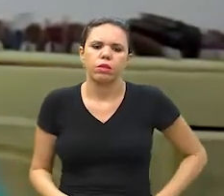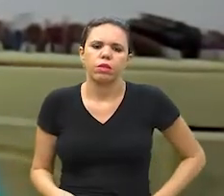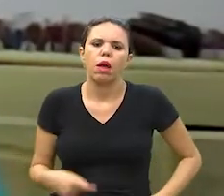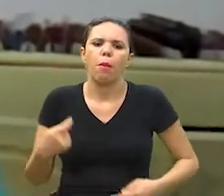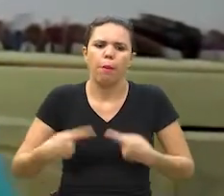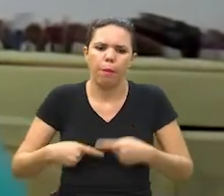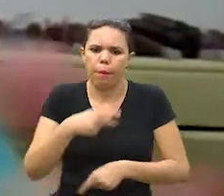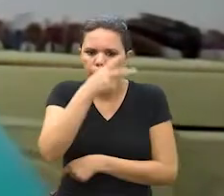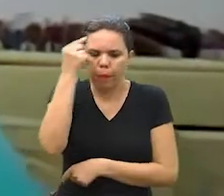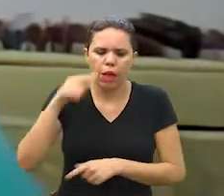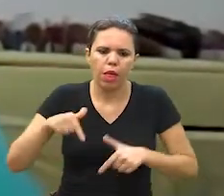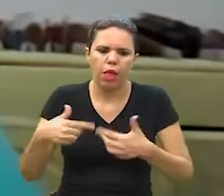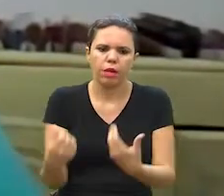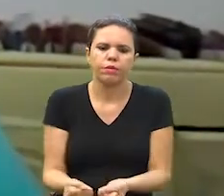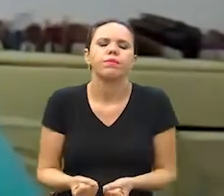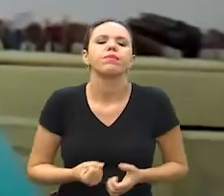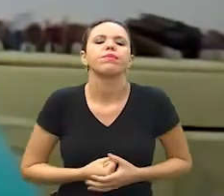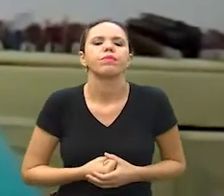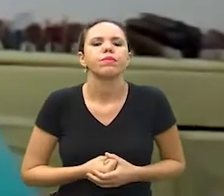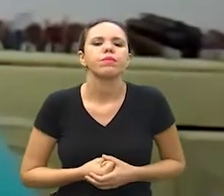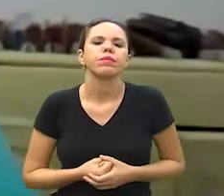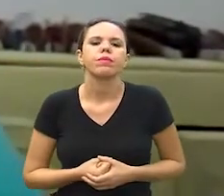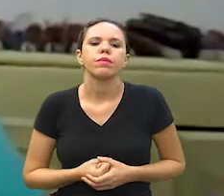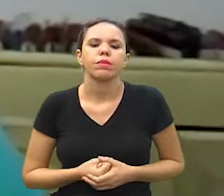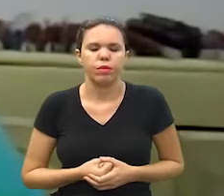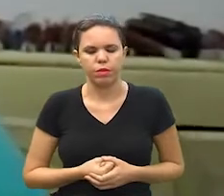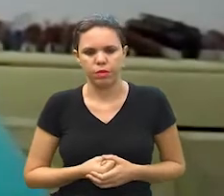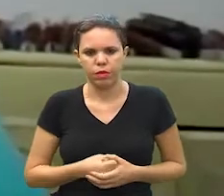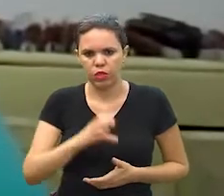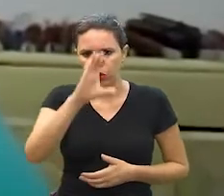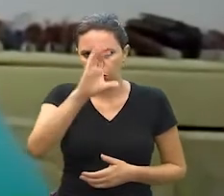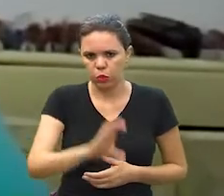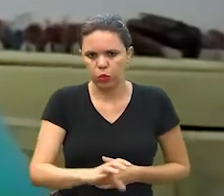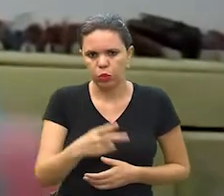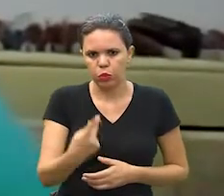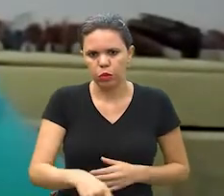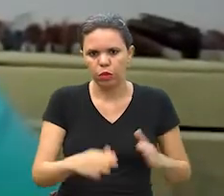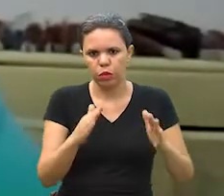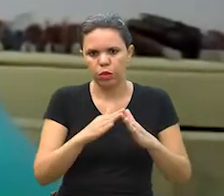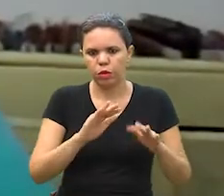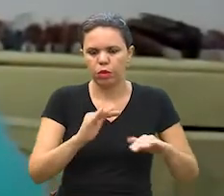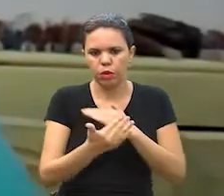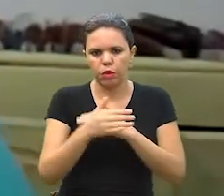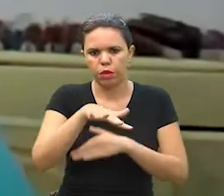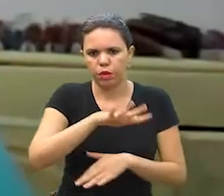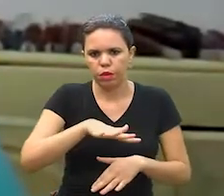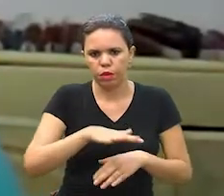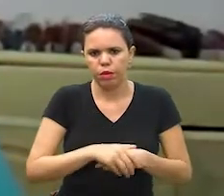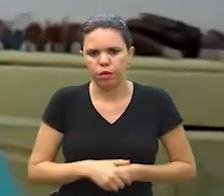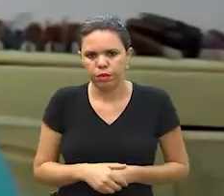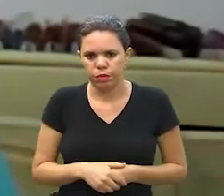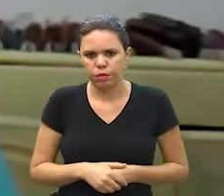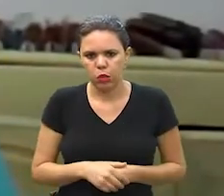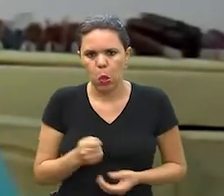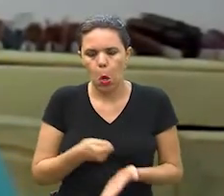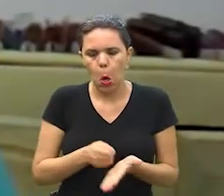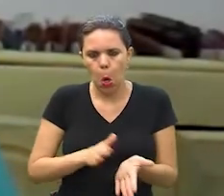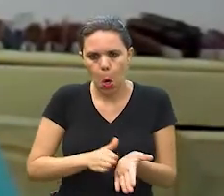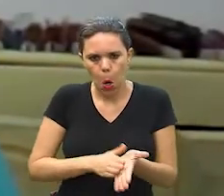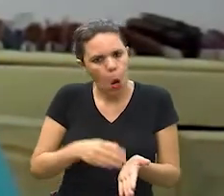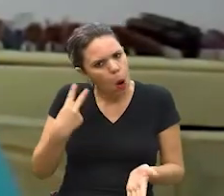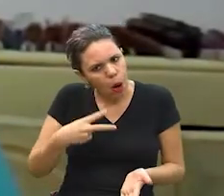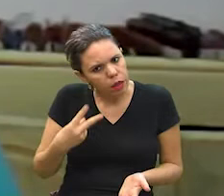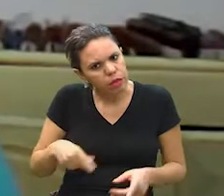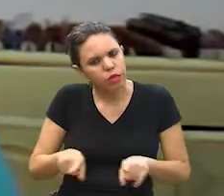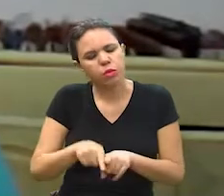política pública é executada. O cidadão, morador dos bairros, ele cobra do vereador